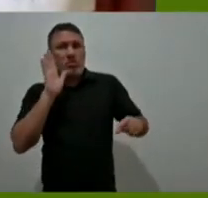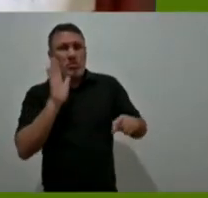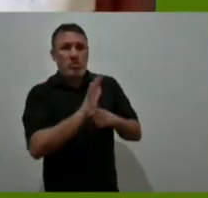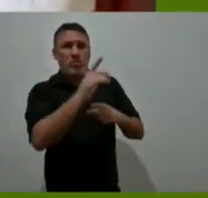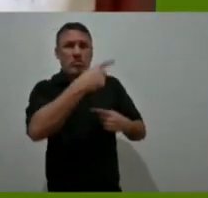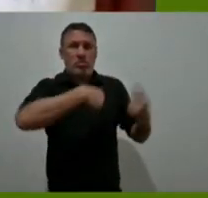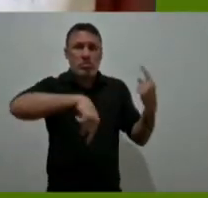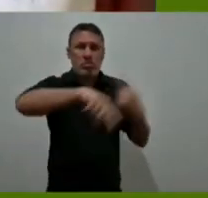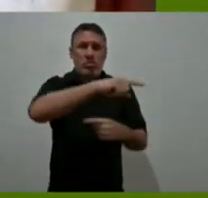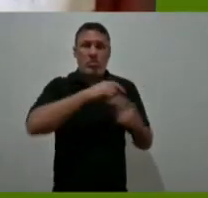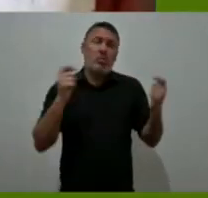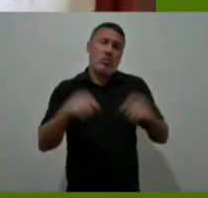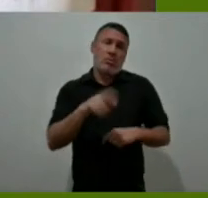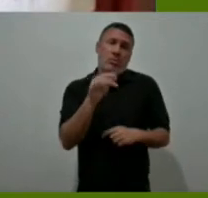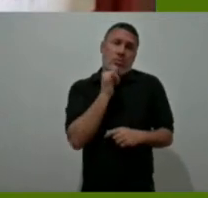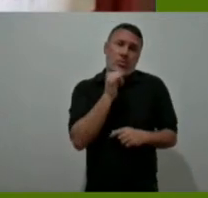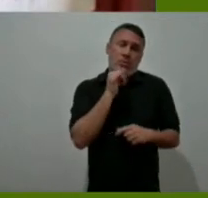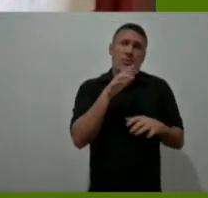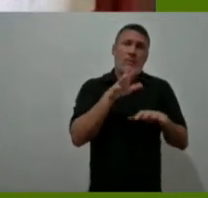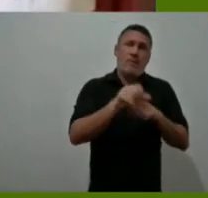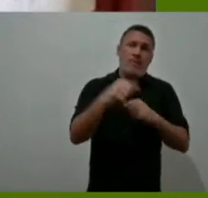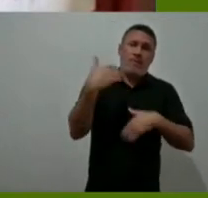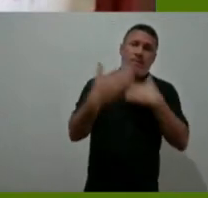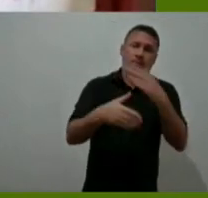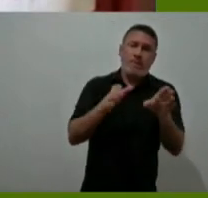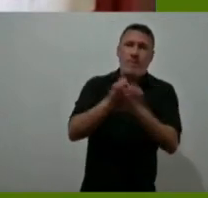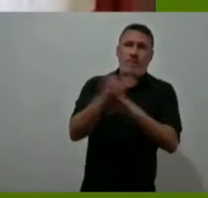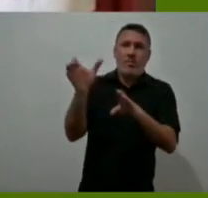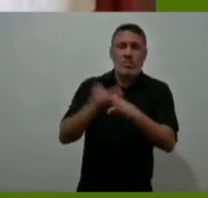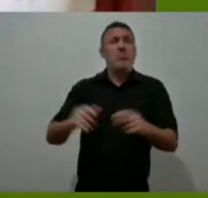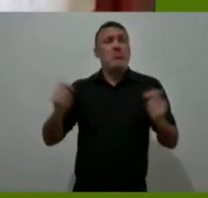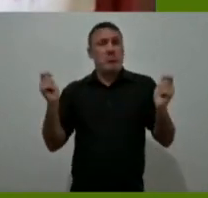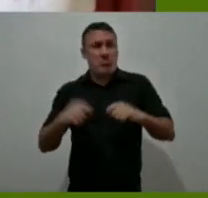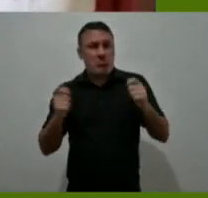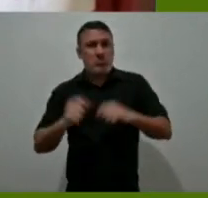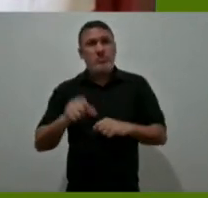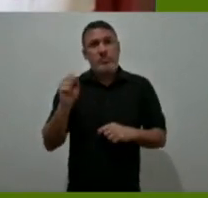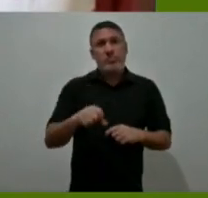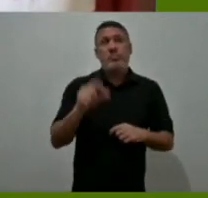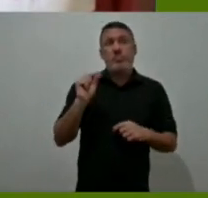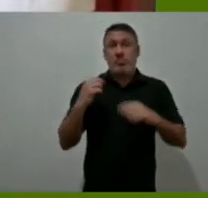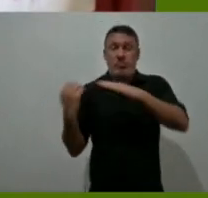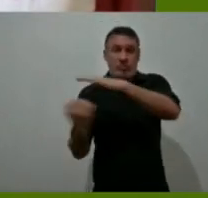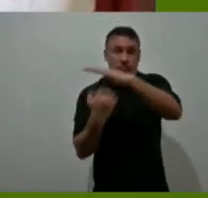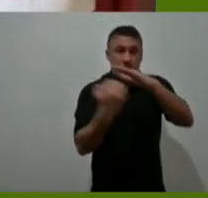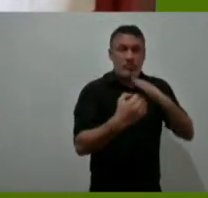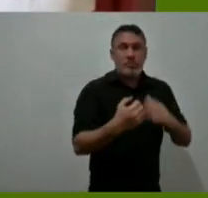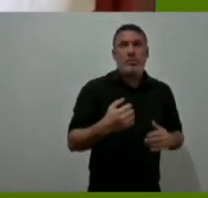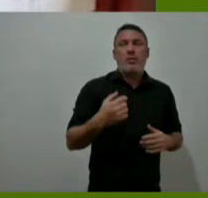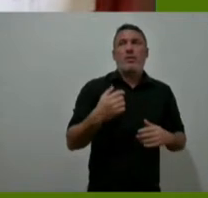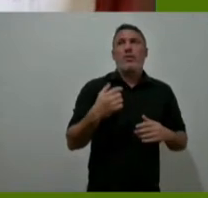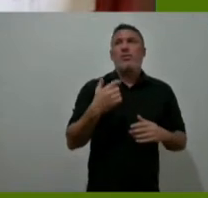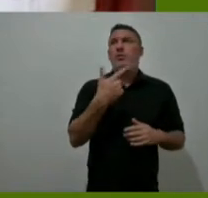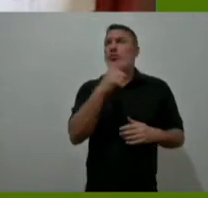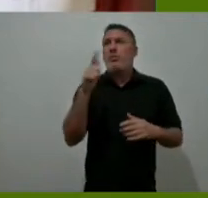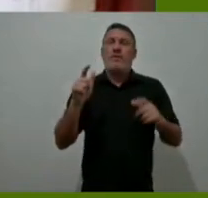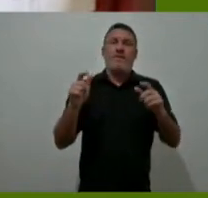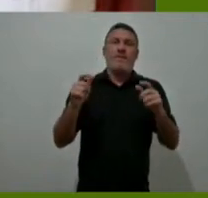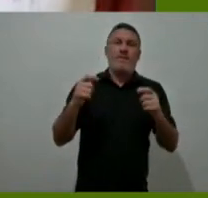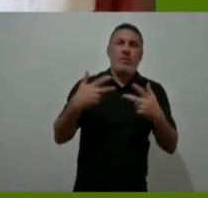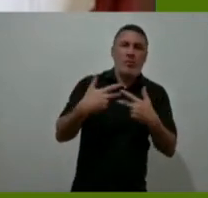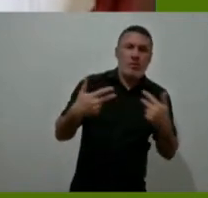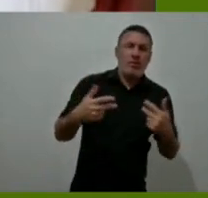poderia formar seriam capazes de fazer o que as empresas não poderiam fazer e que necessitam para